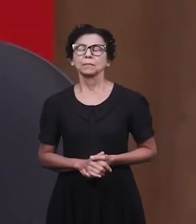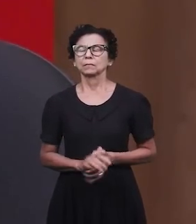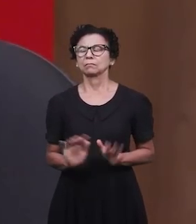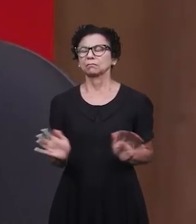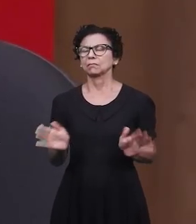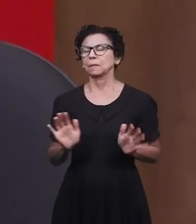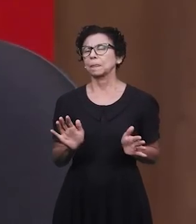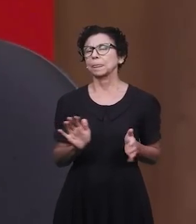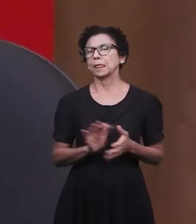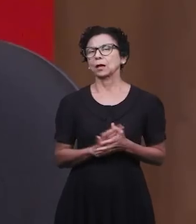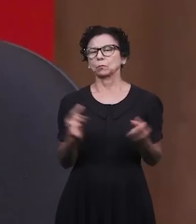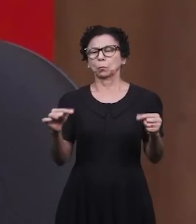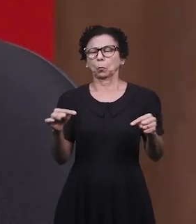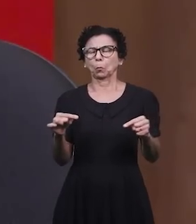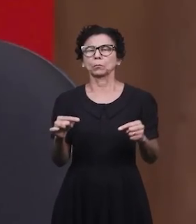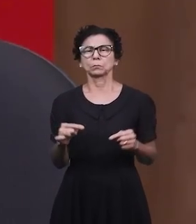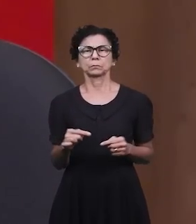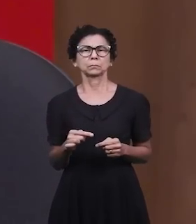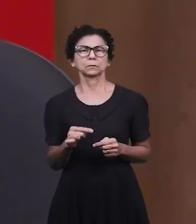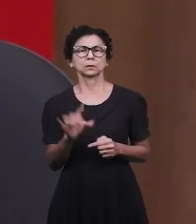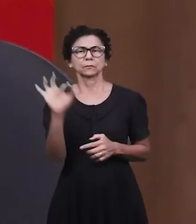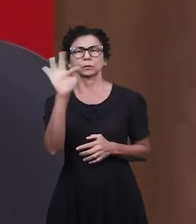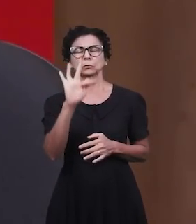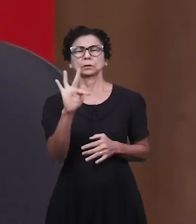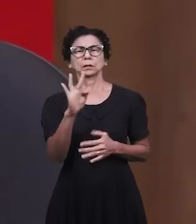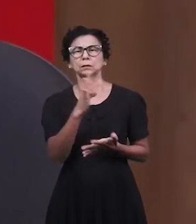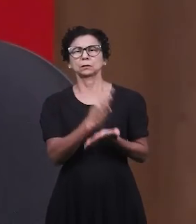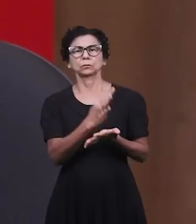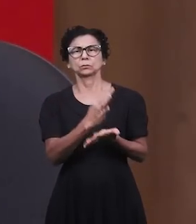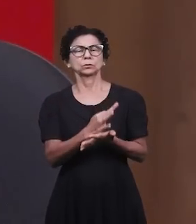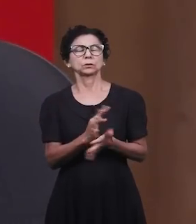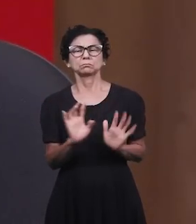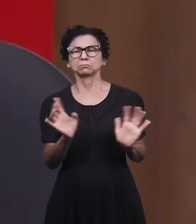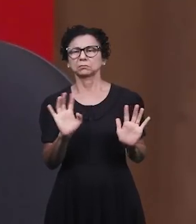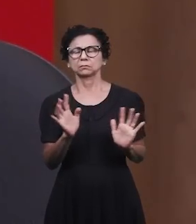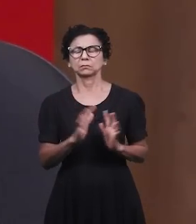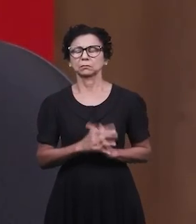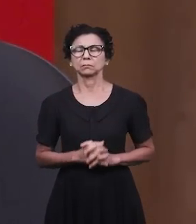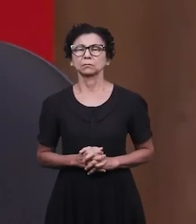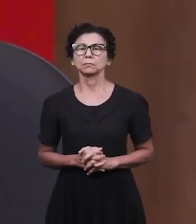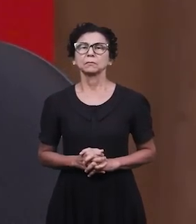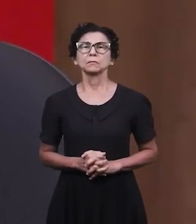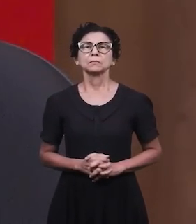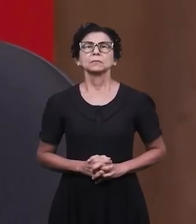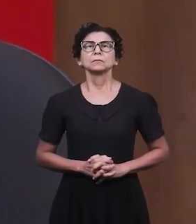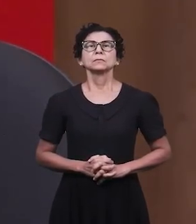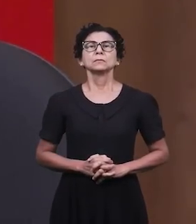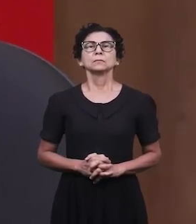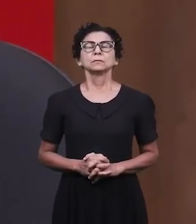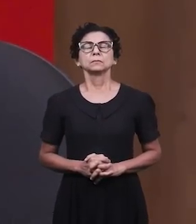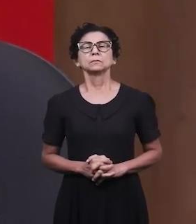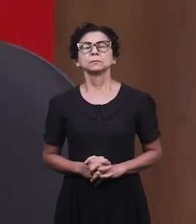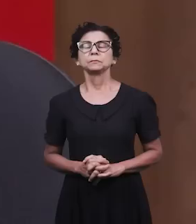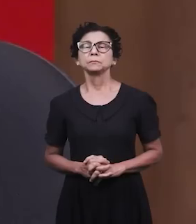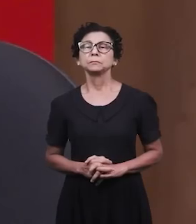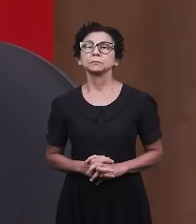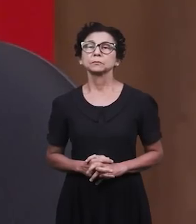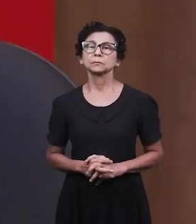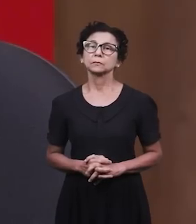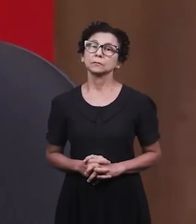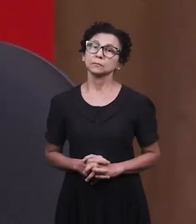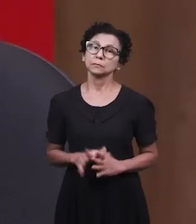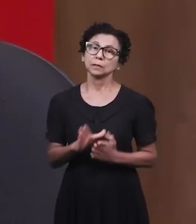para a faculdade fazer o curso de teologia, isso não é o caso. No entanto, a Bíblia não diz que isso